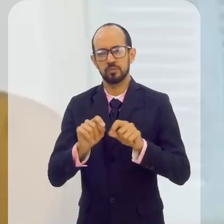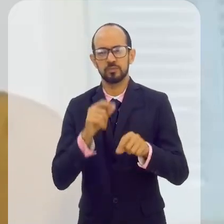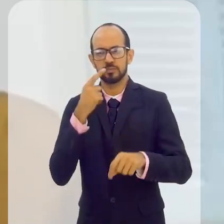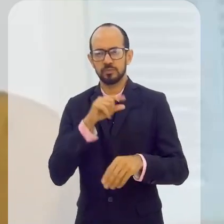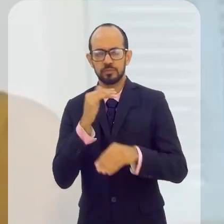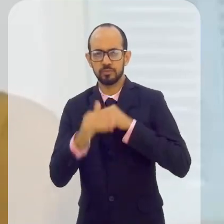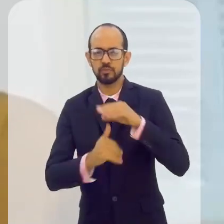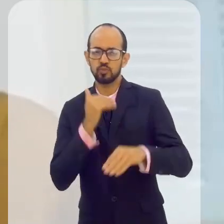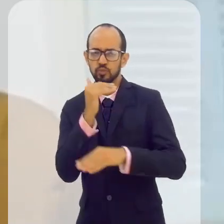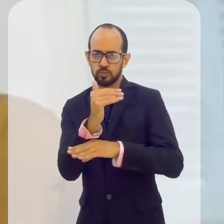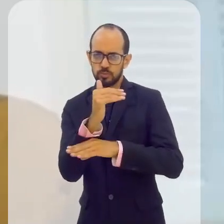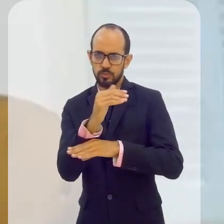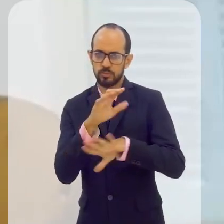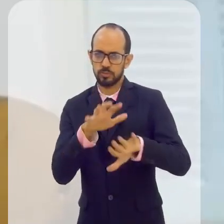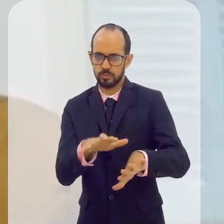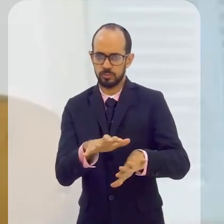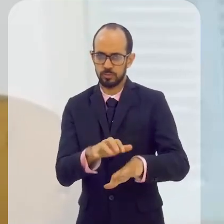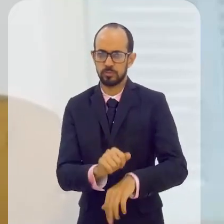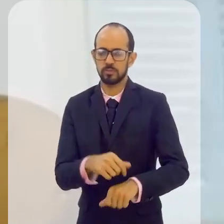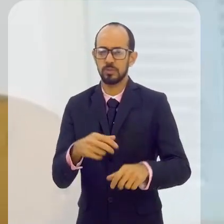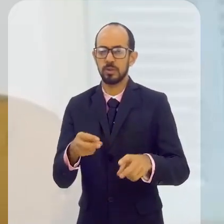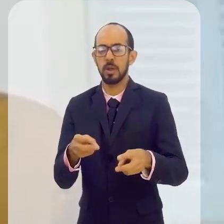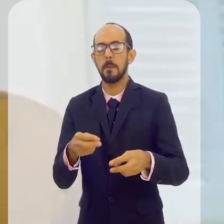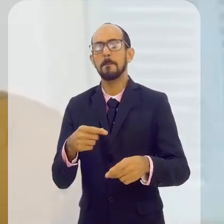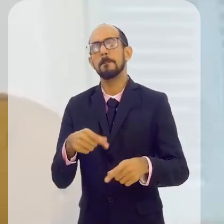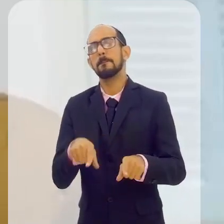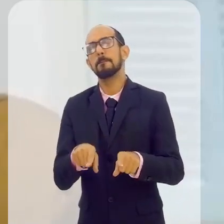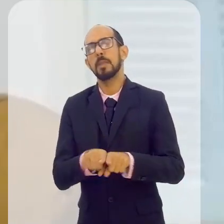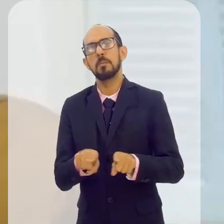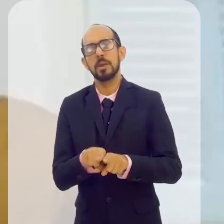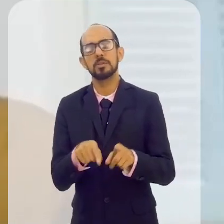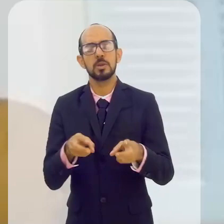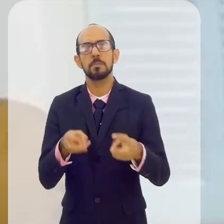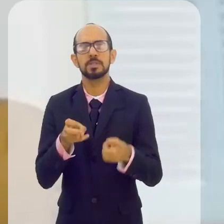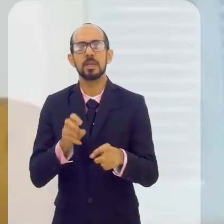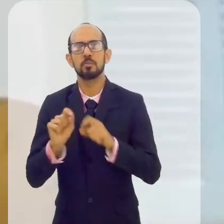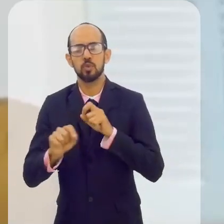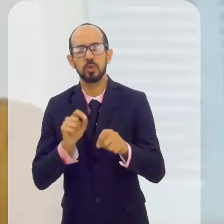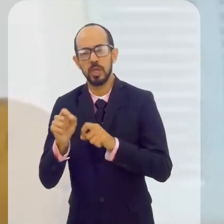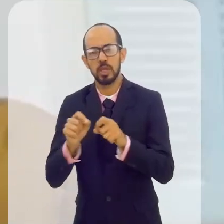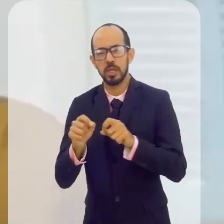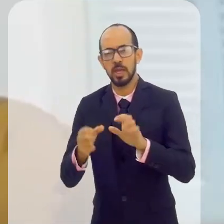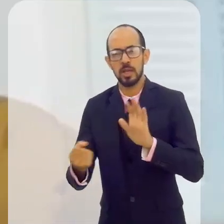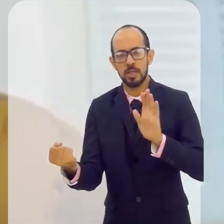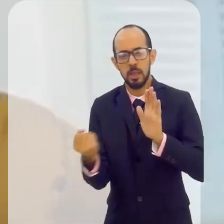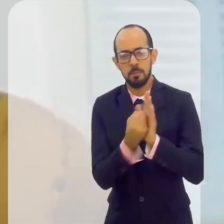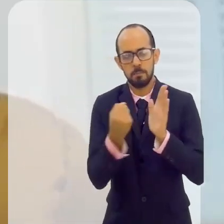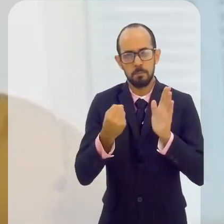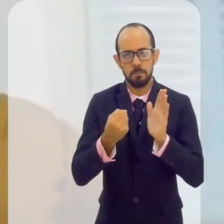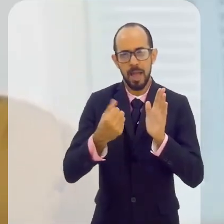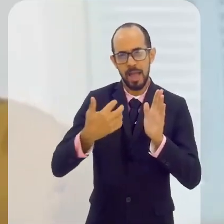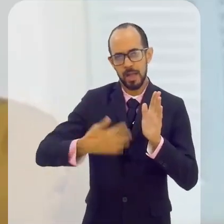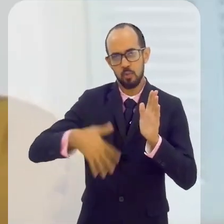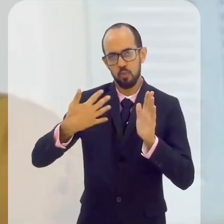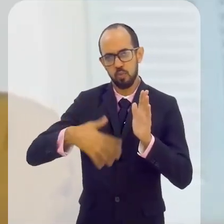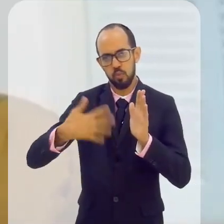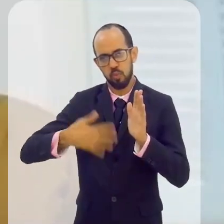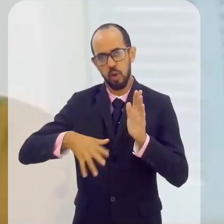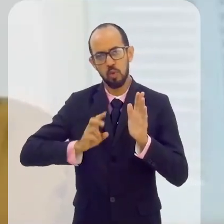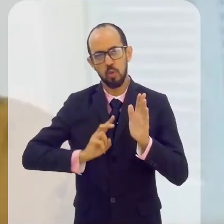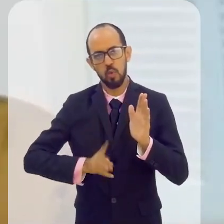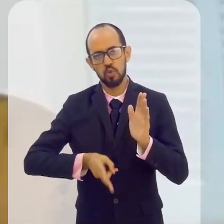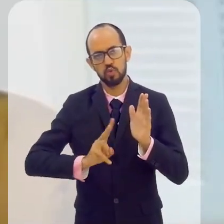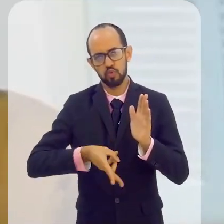E superamos dessa forma. O que que a gente percebe, né? Que esse impacto, ele